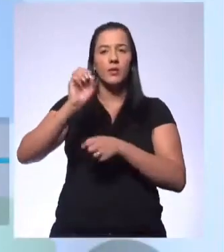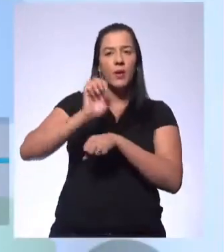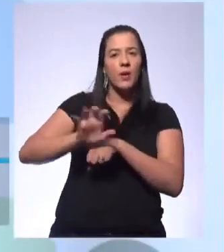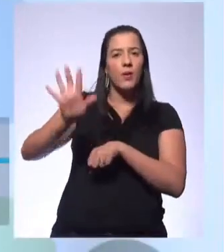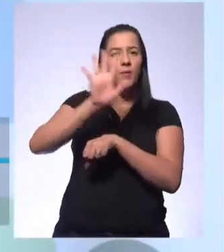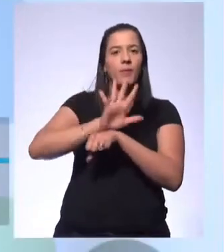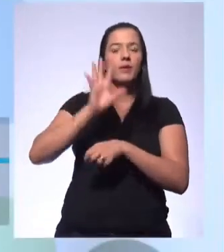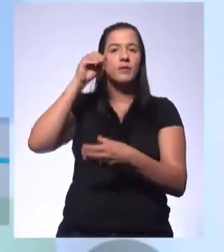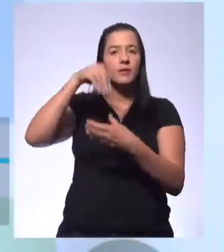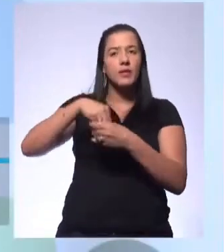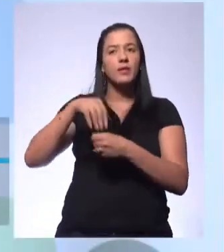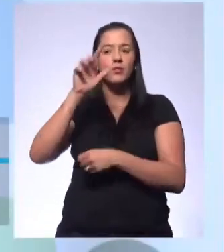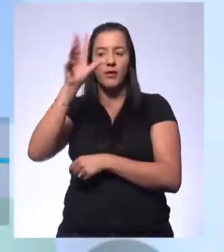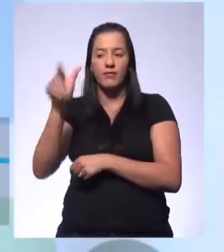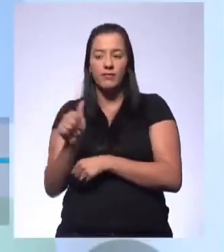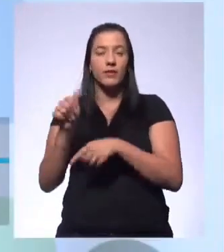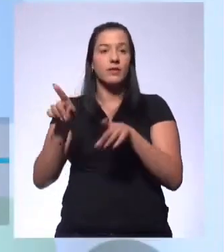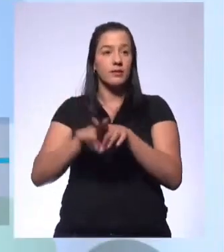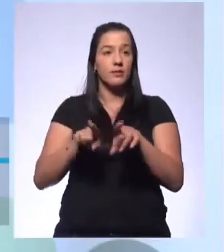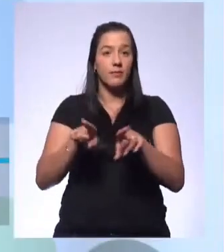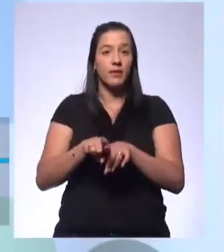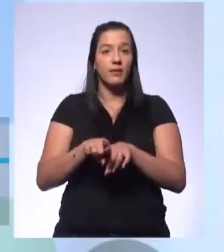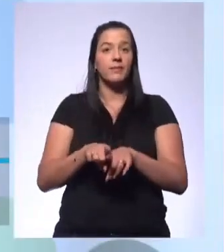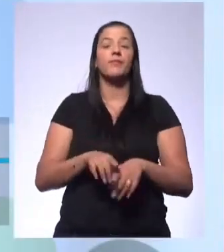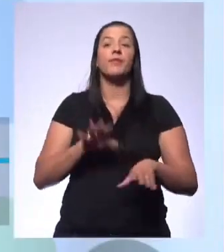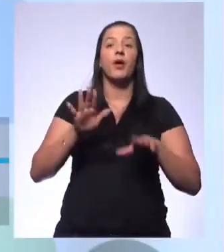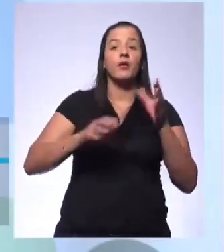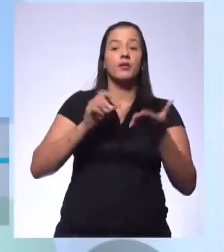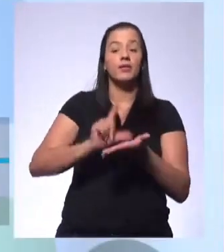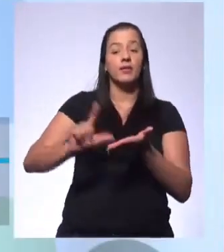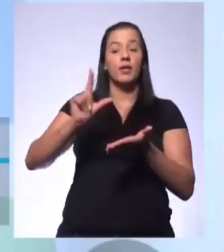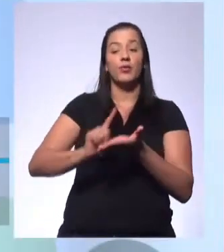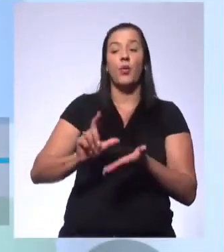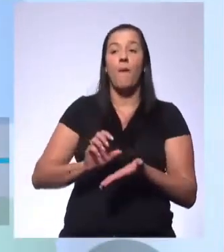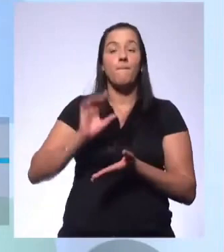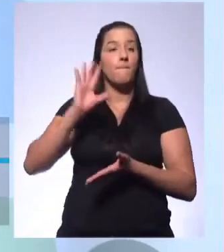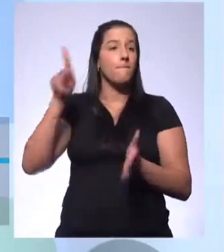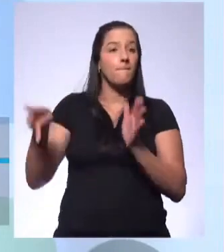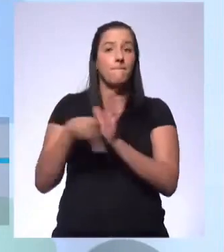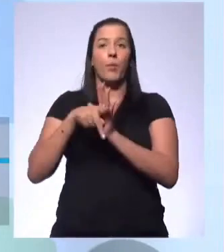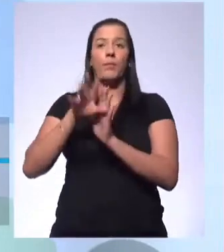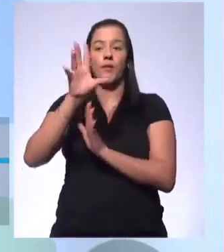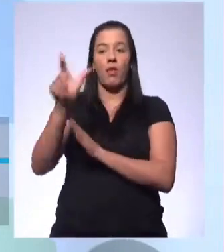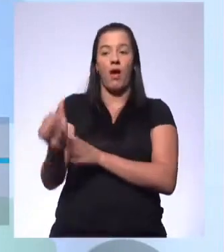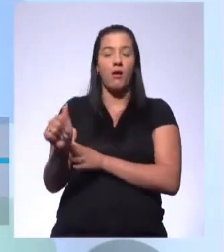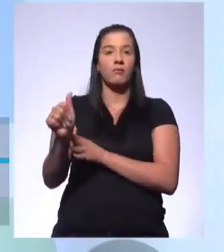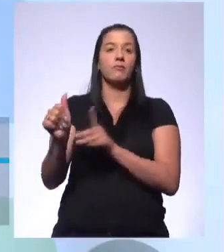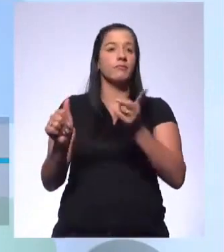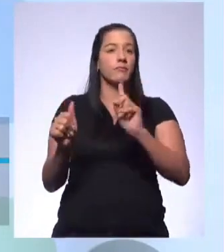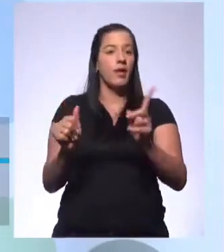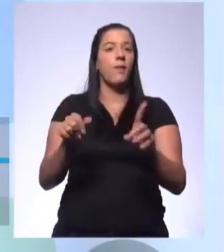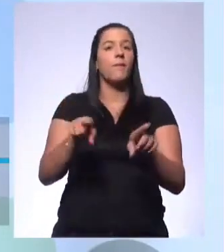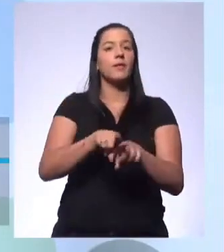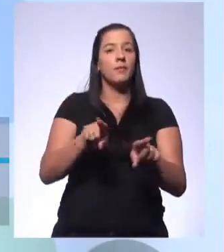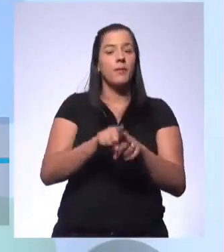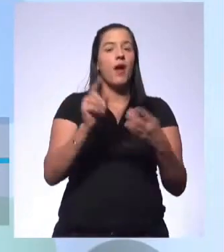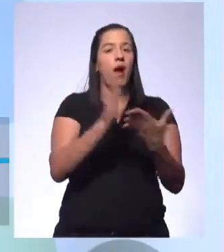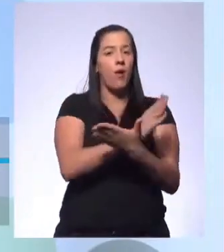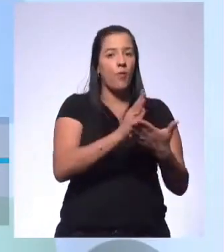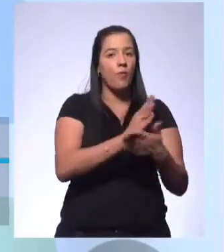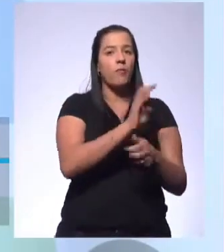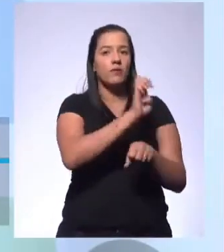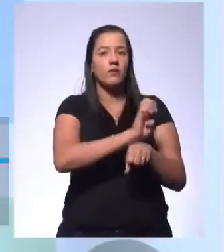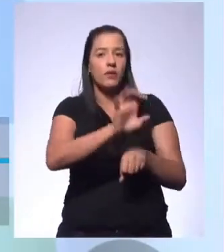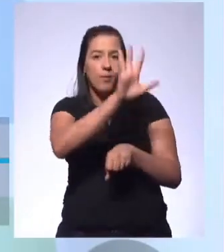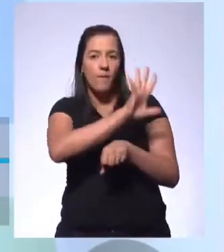na literatura africana. Então, a literatura não começou assim com raízes da África mesmo, ela vem com escritas, com pegadas europeias, mas depois